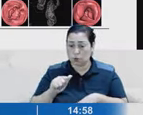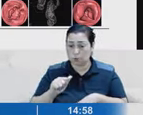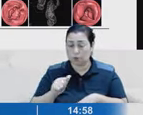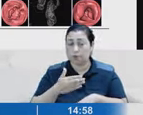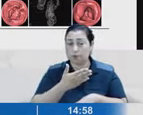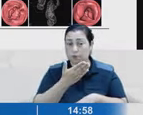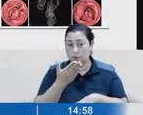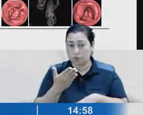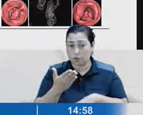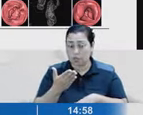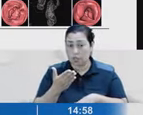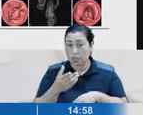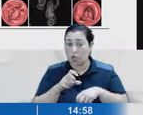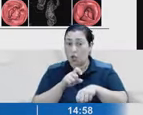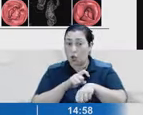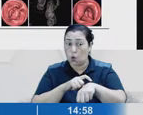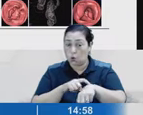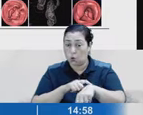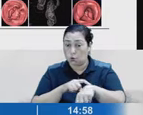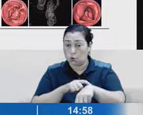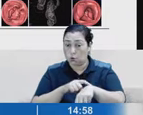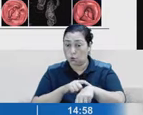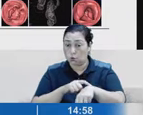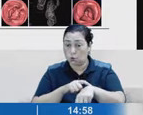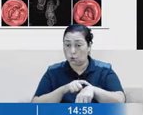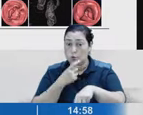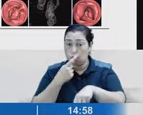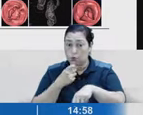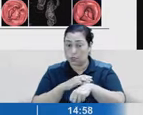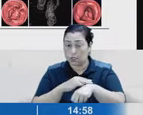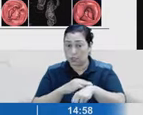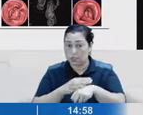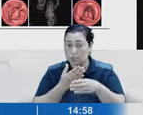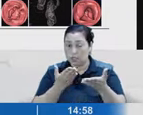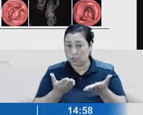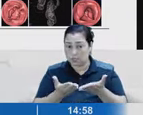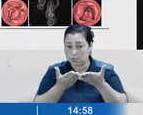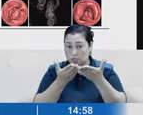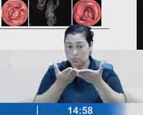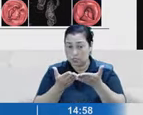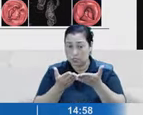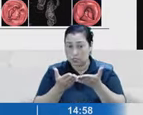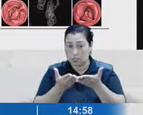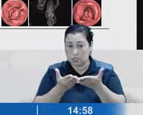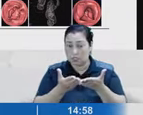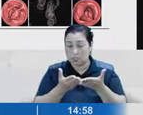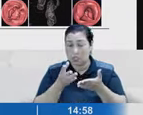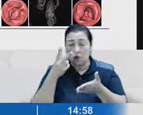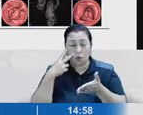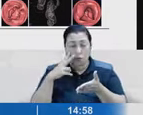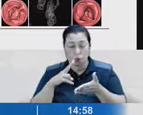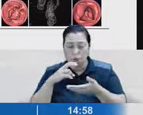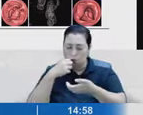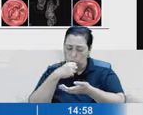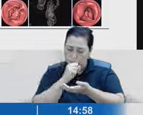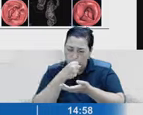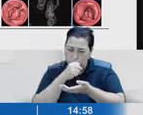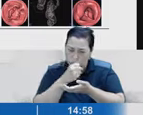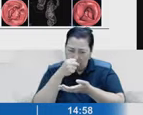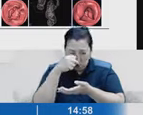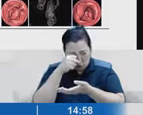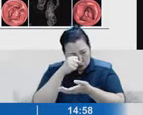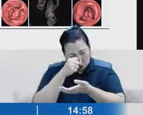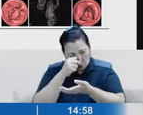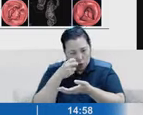é um exame excelente. Esse exame é feito com o exame de fezes, onde o laboratório vai analisar se existe